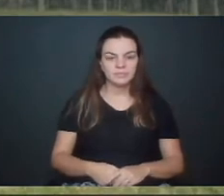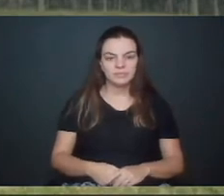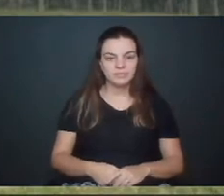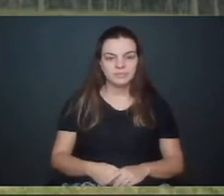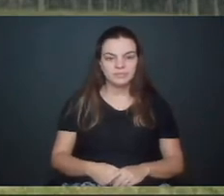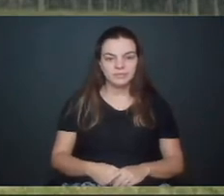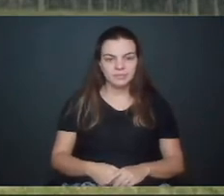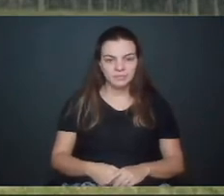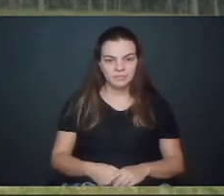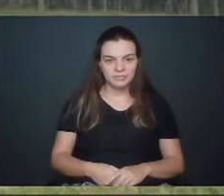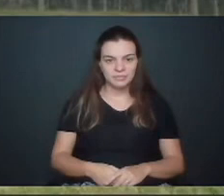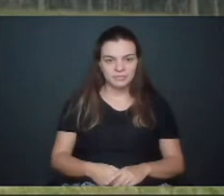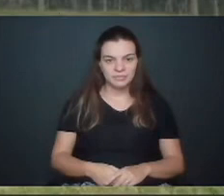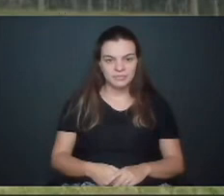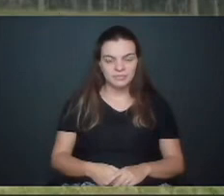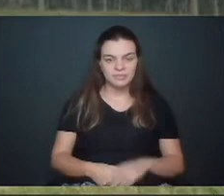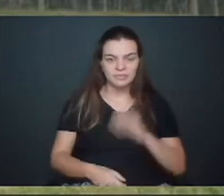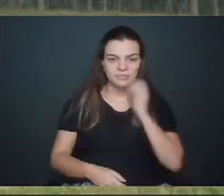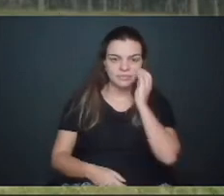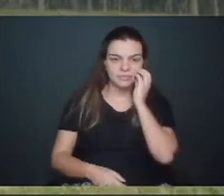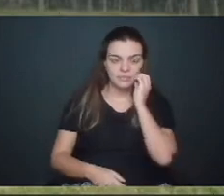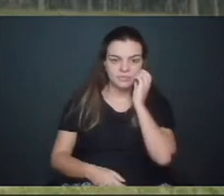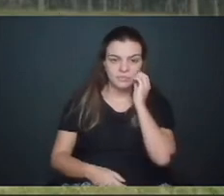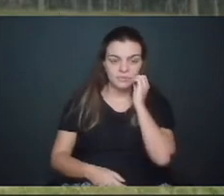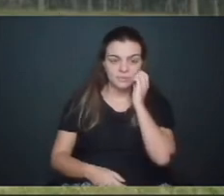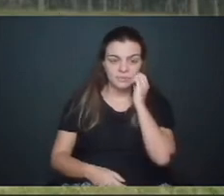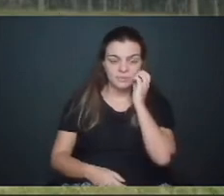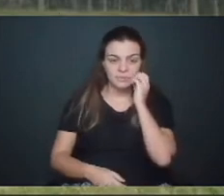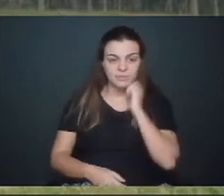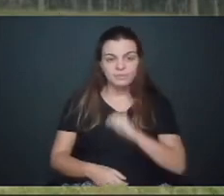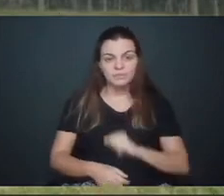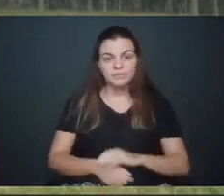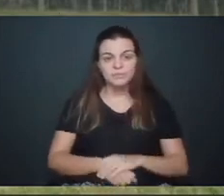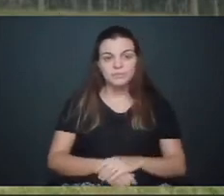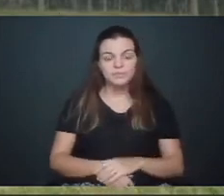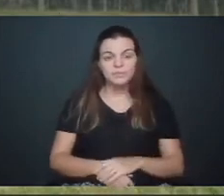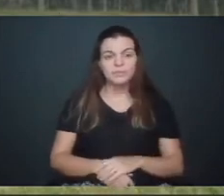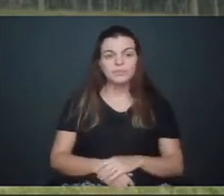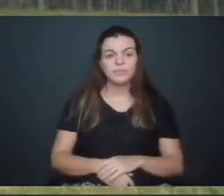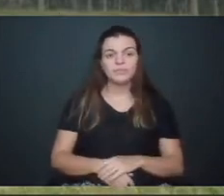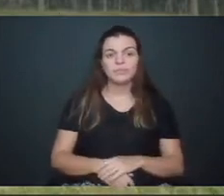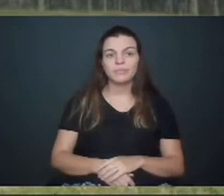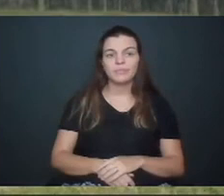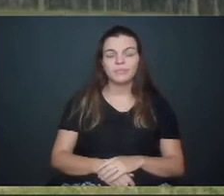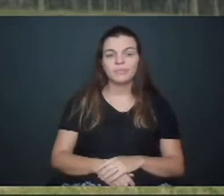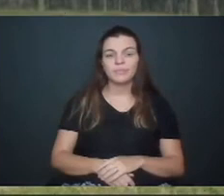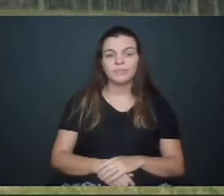araucária, vocês... Ah, não caiu o pinhão. Leve uma mudinha assim, ó. Leve uma mudinha no meio desse bosque aí.